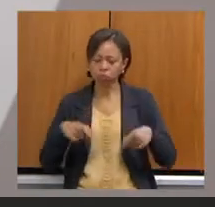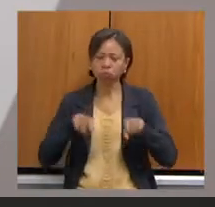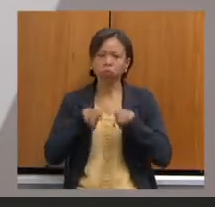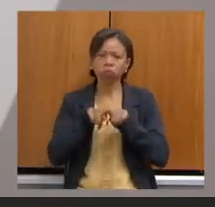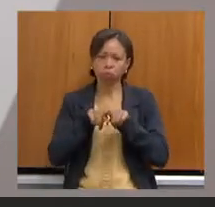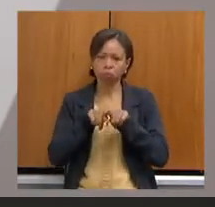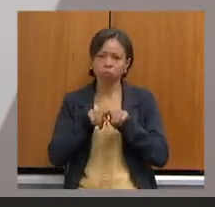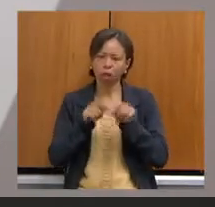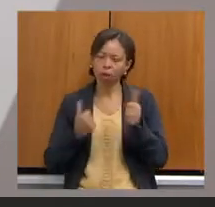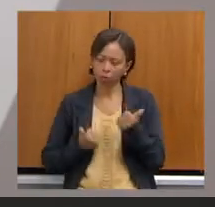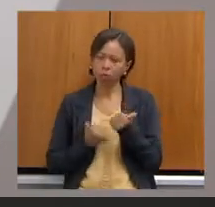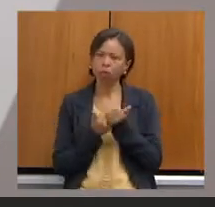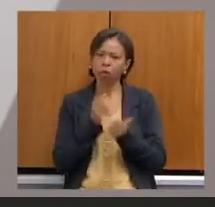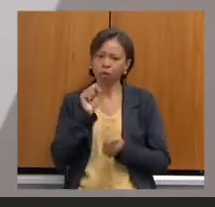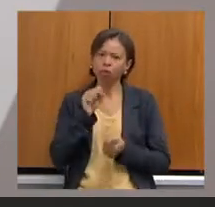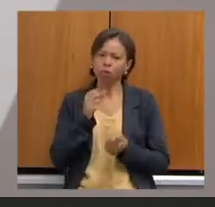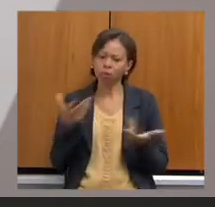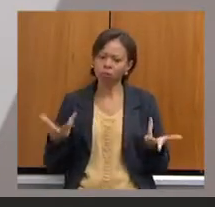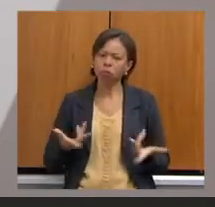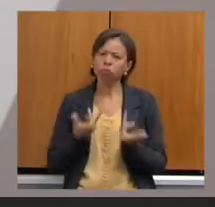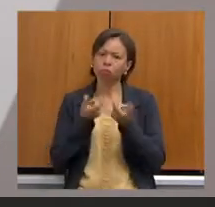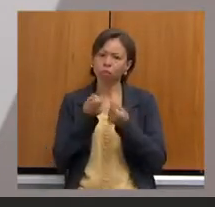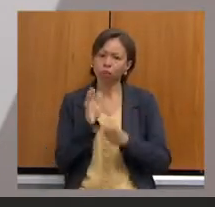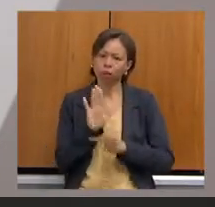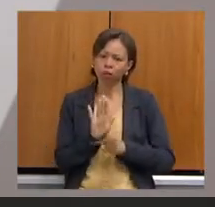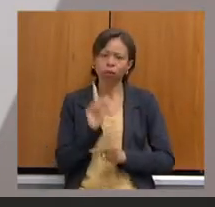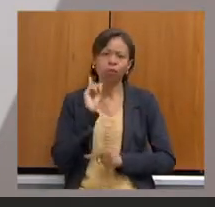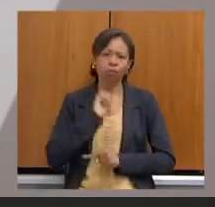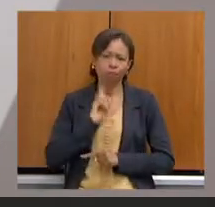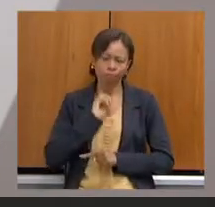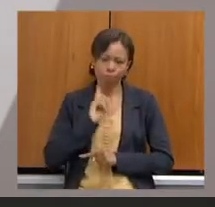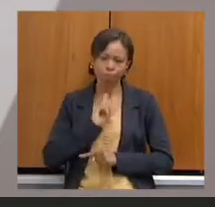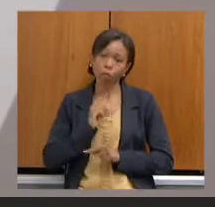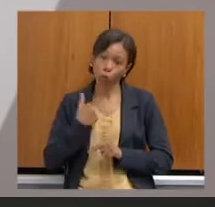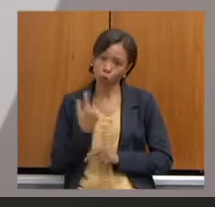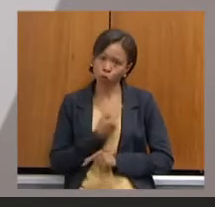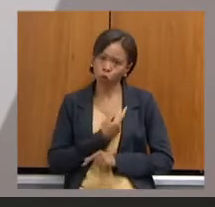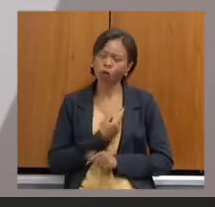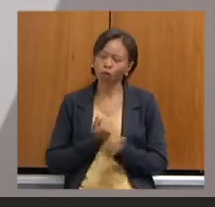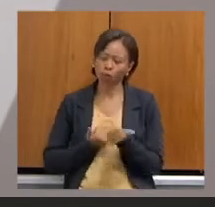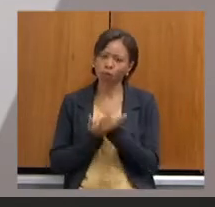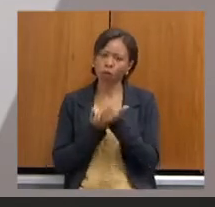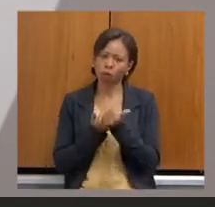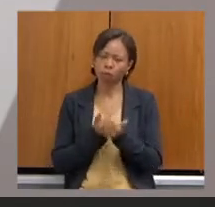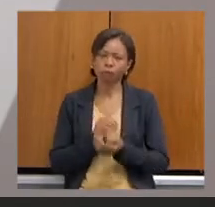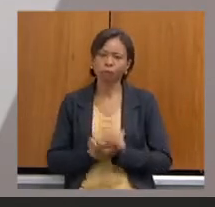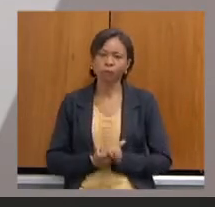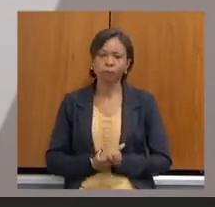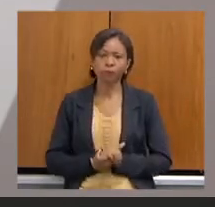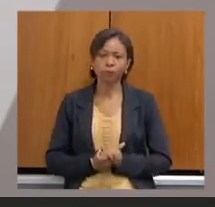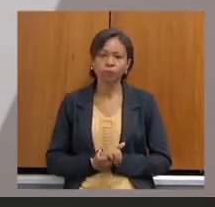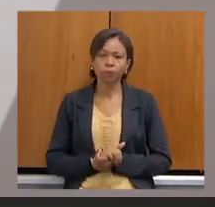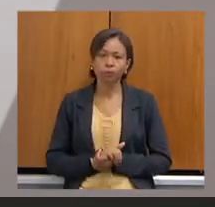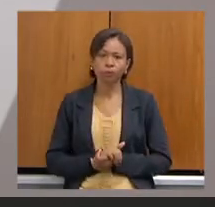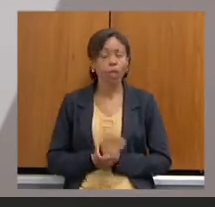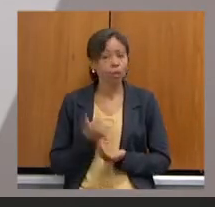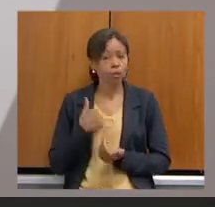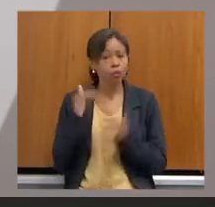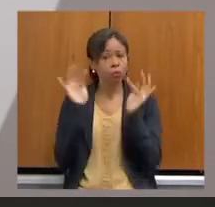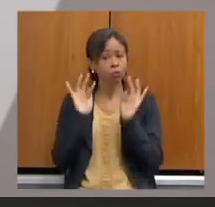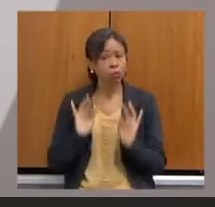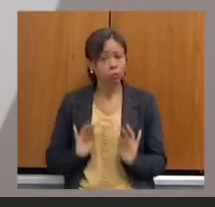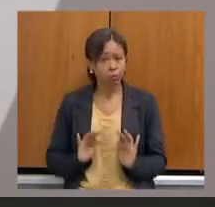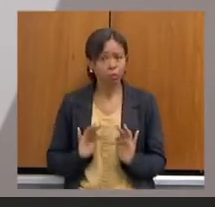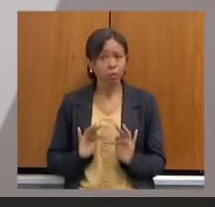ao estado nós estaremos aqui para poder apoiar e com relação ao ideia não fico feliz então